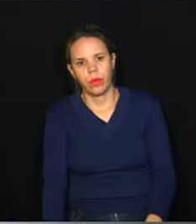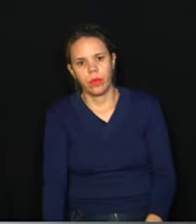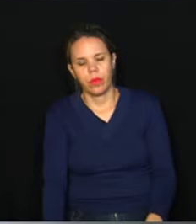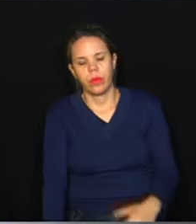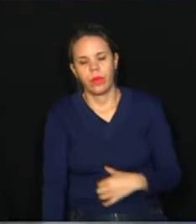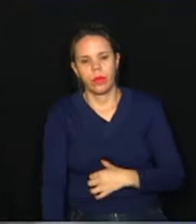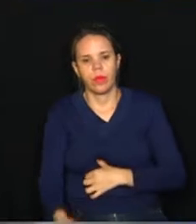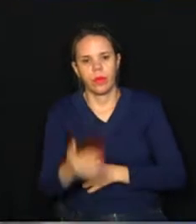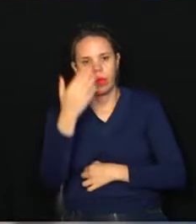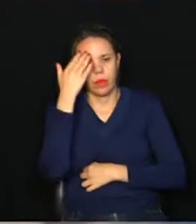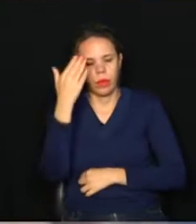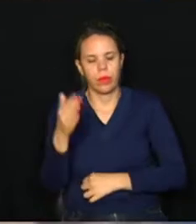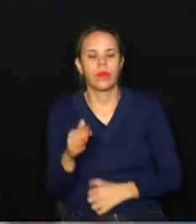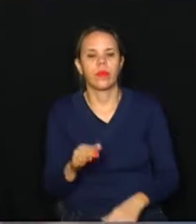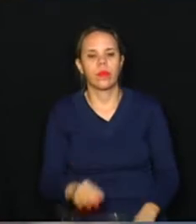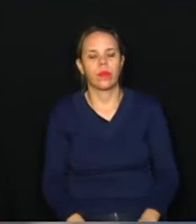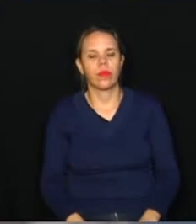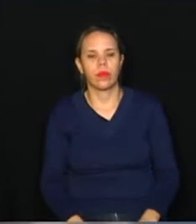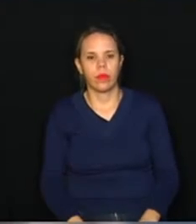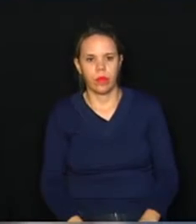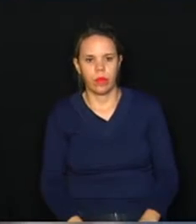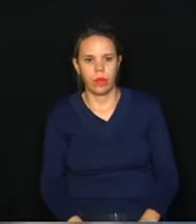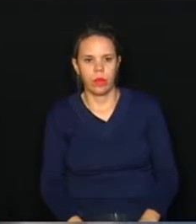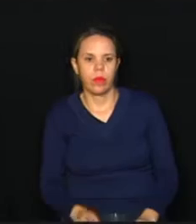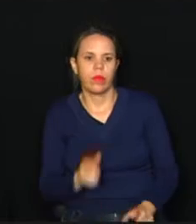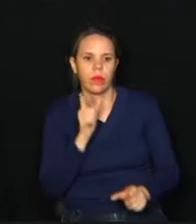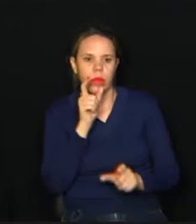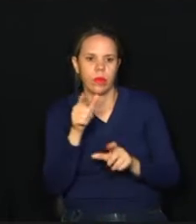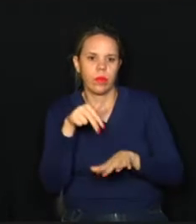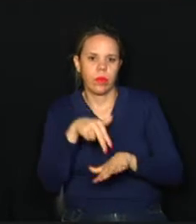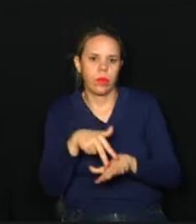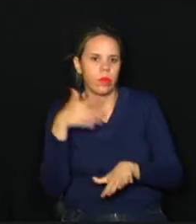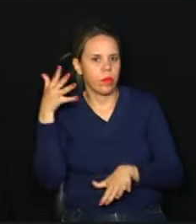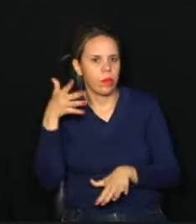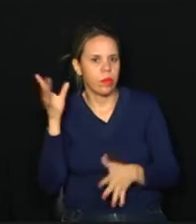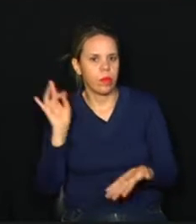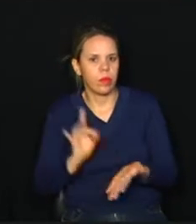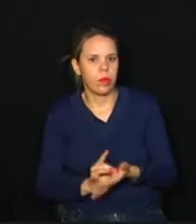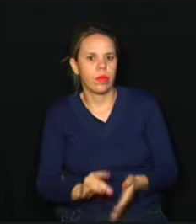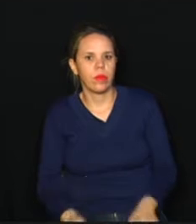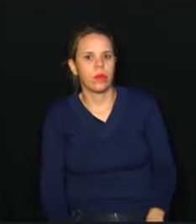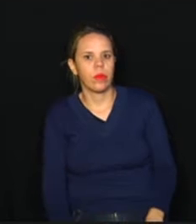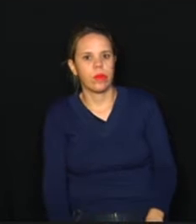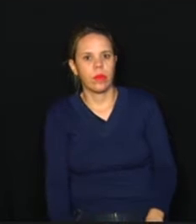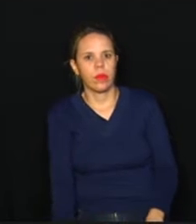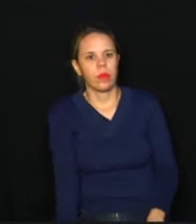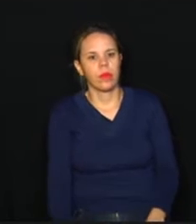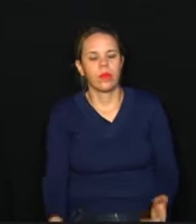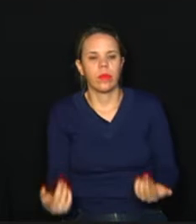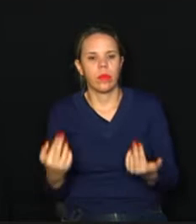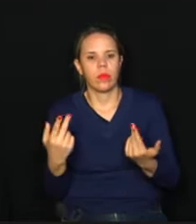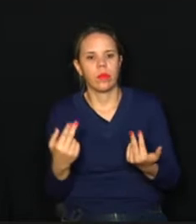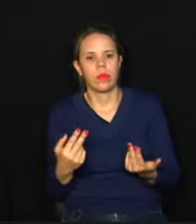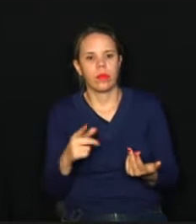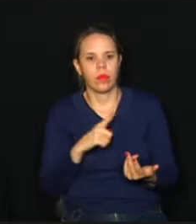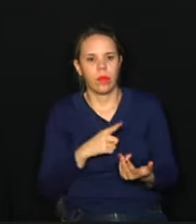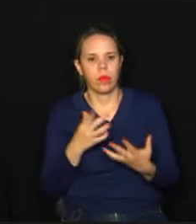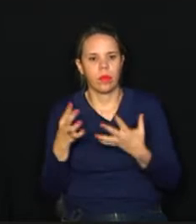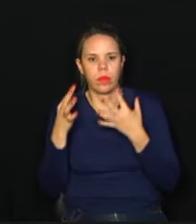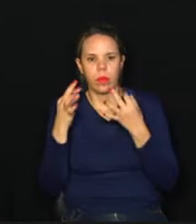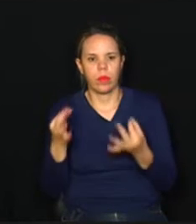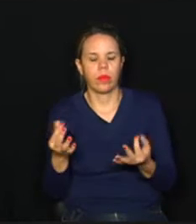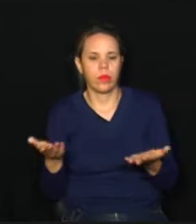Muito obrigado, Horácio, pelas palavras. Realmente, como a gente tem observado,